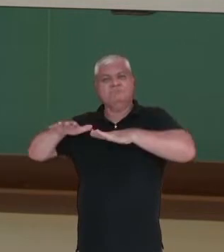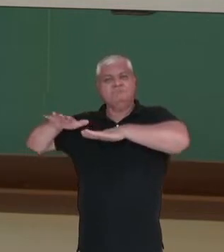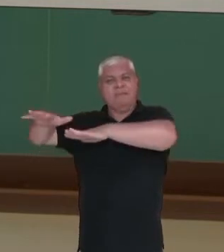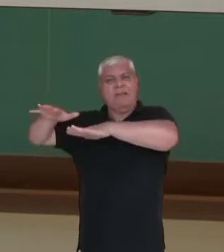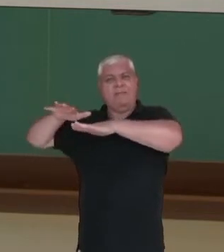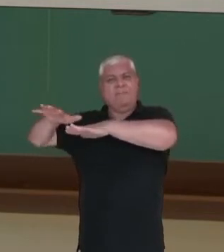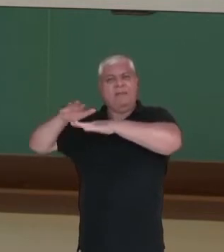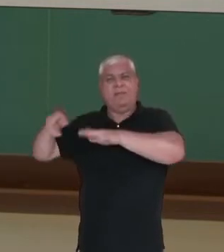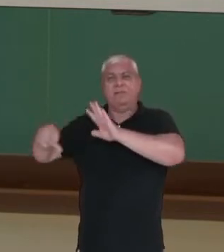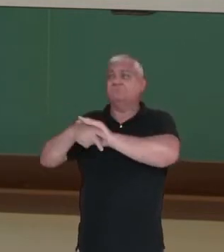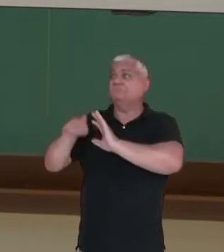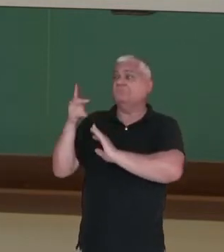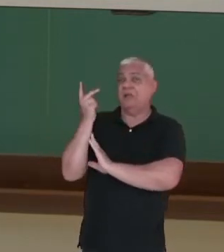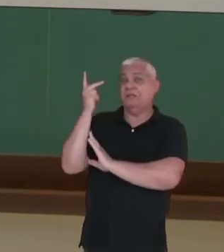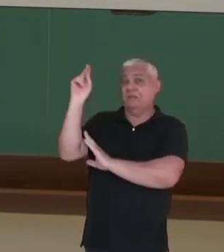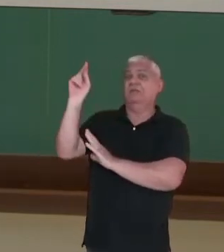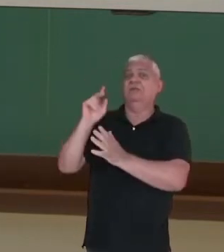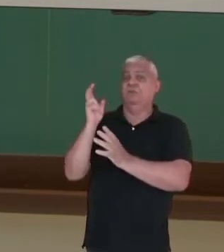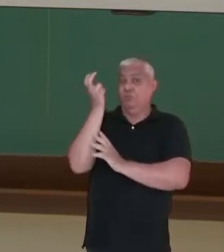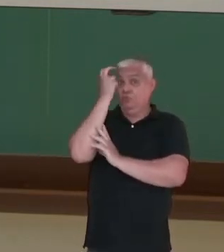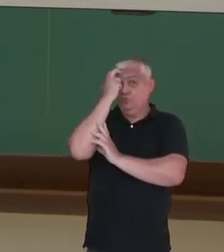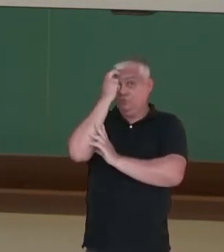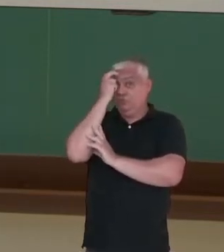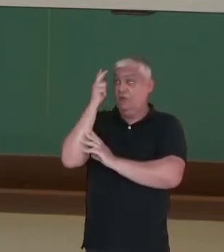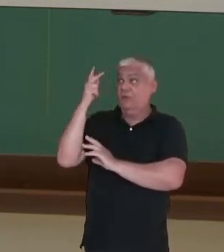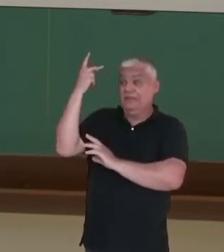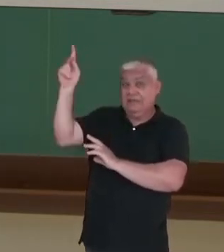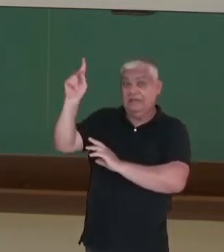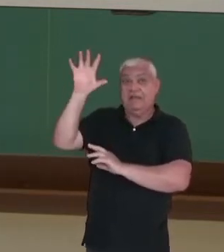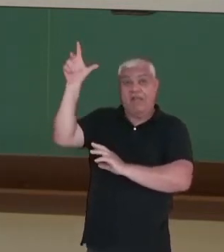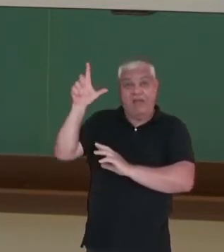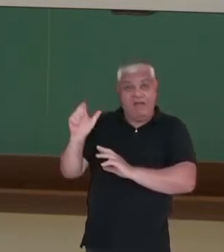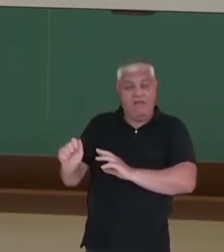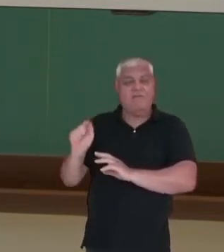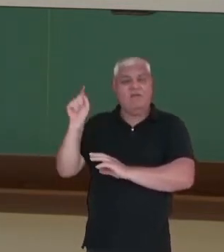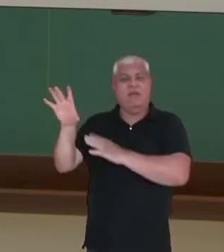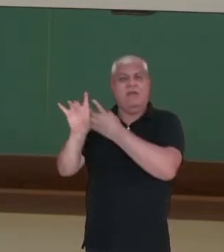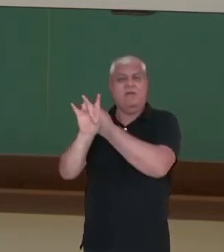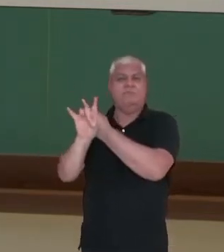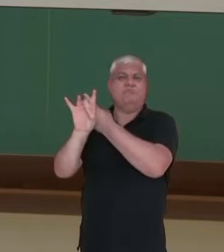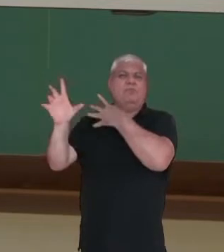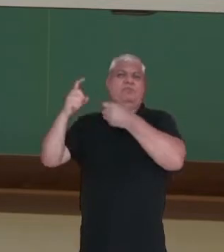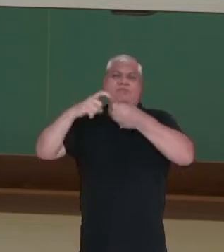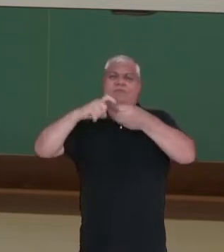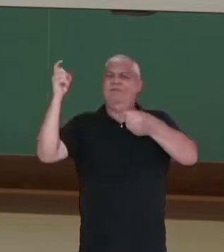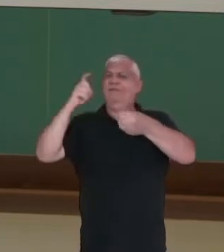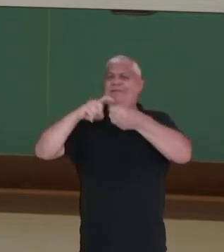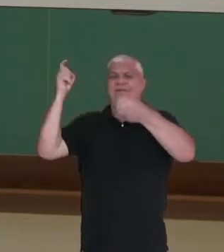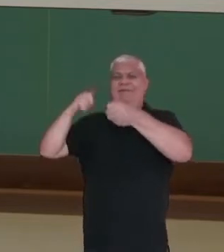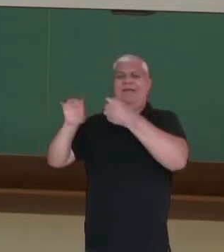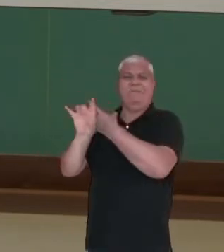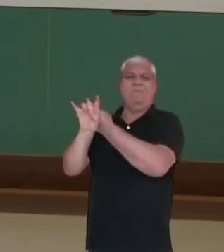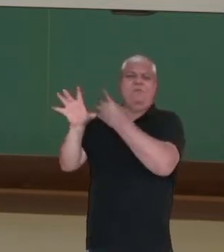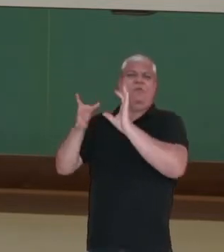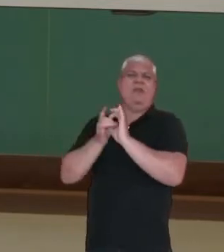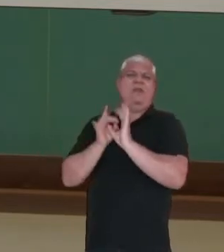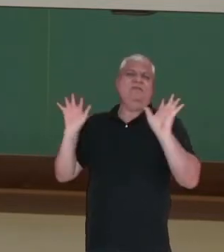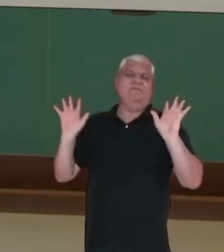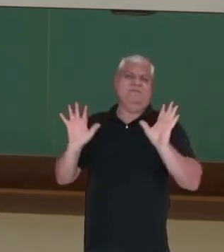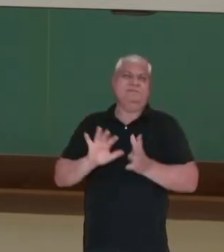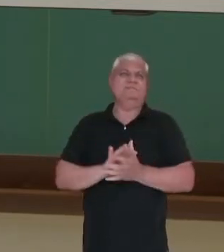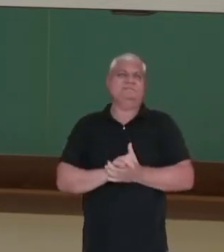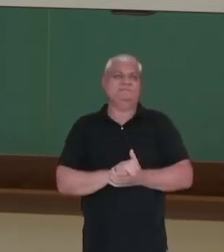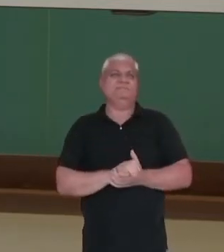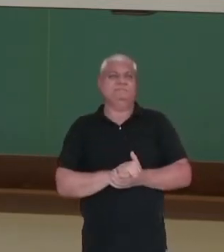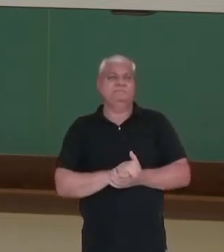né, na cultura dos povos, né, a ideia de independência total dos países colonizadores, ok?